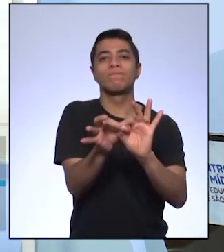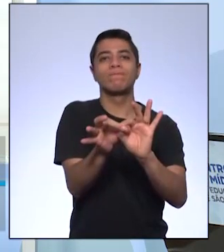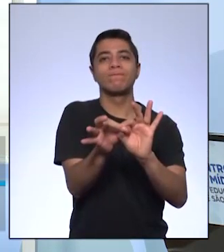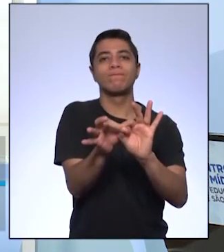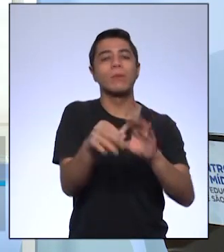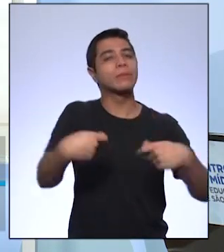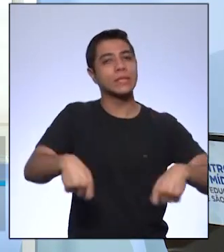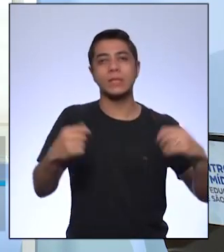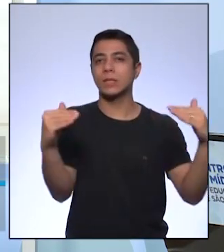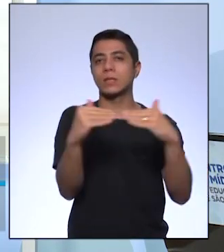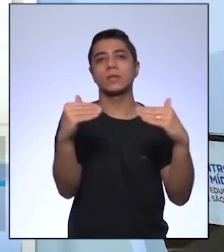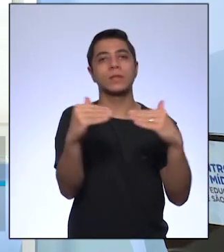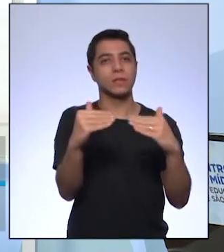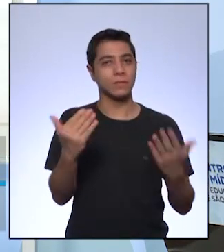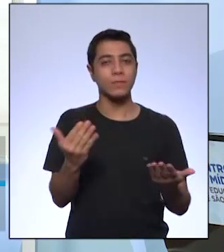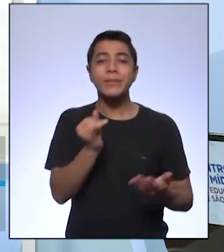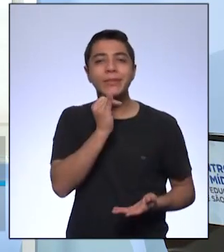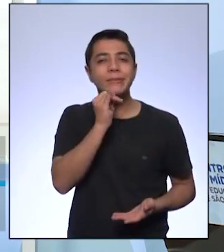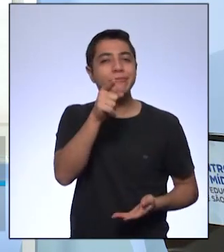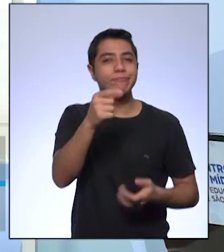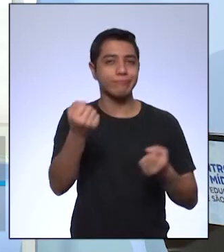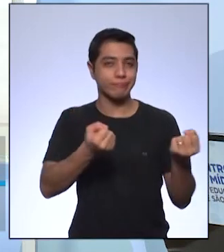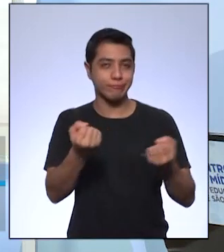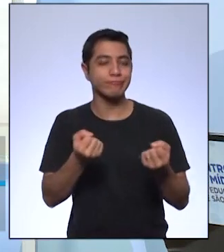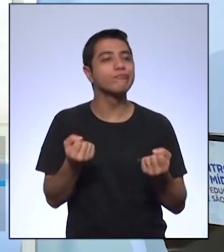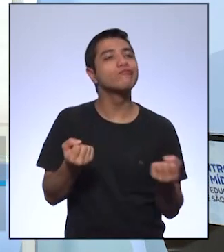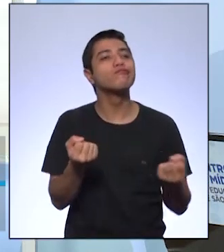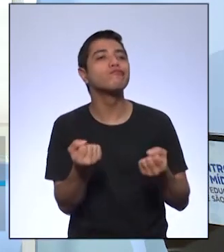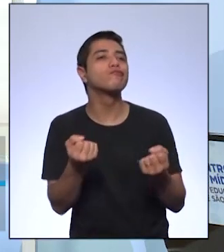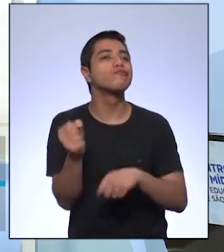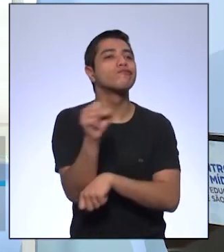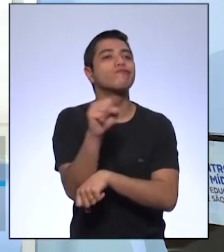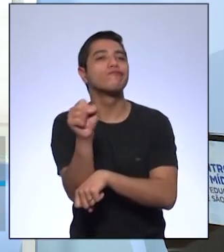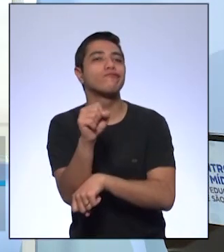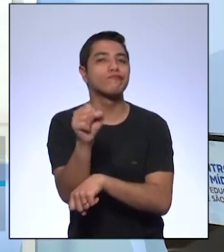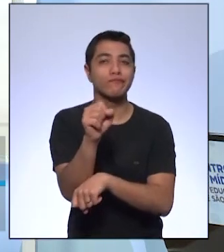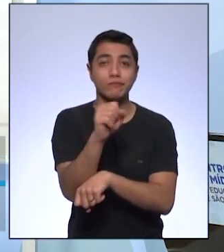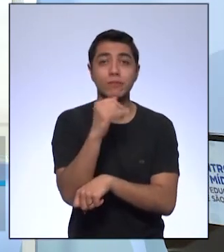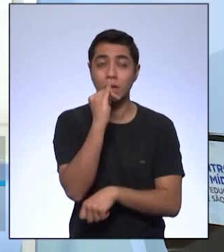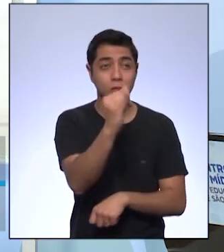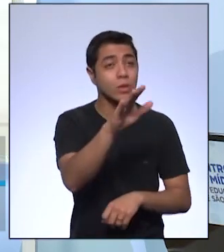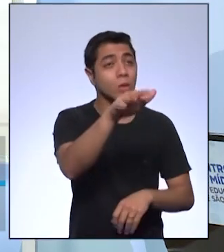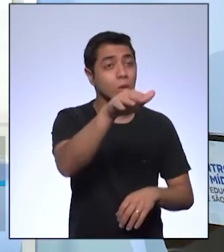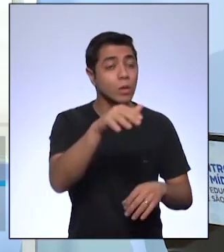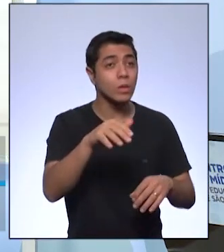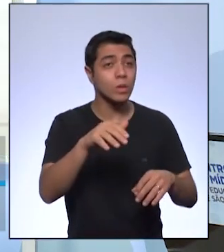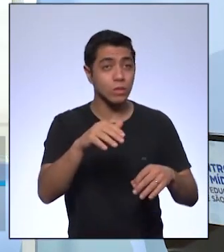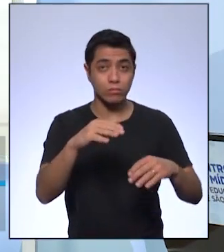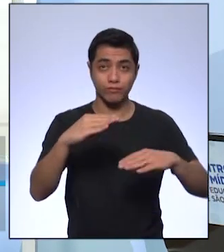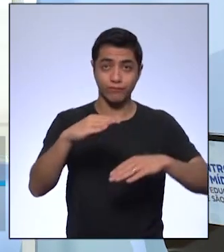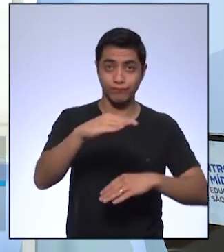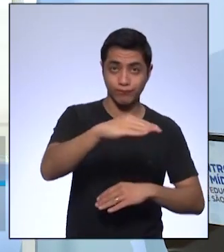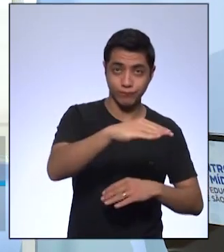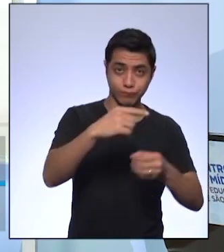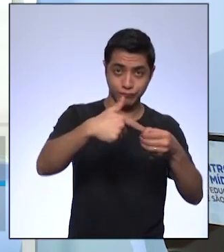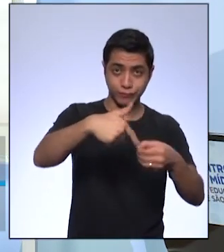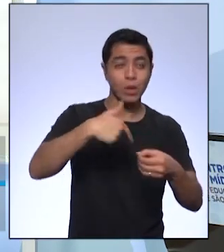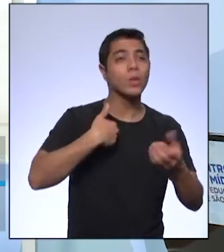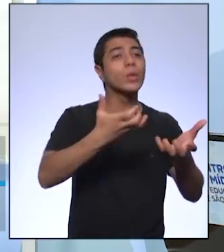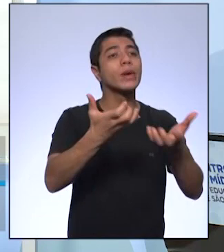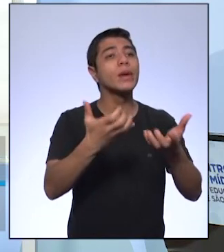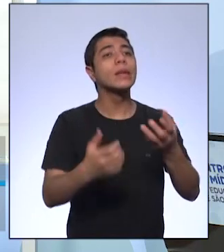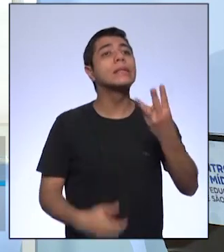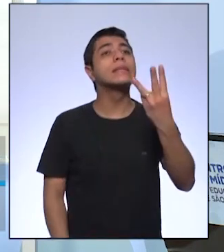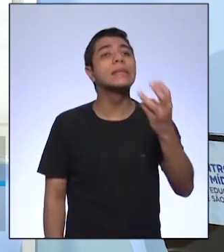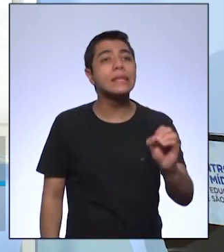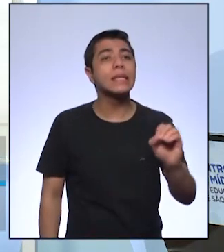quero colocar 10 litros de combustível. Se o combustível custa R$3, você vai pagar 30. E pode ser ao contrário também. Então, essa é uma situação de relação